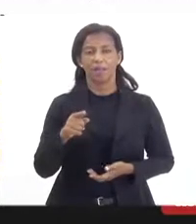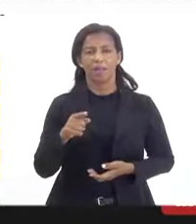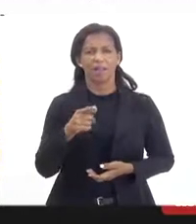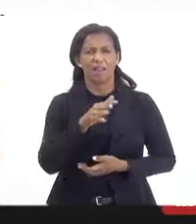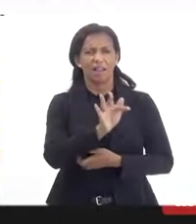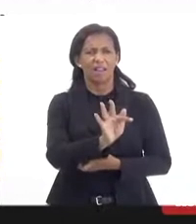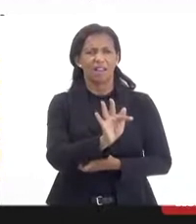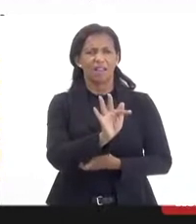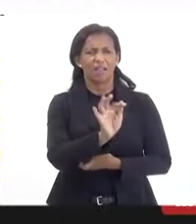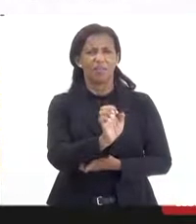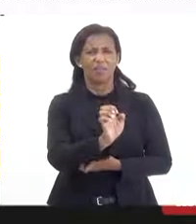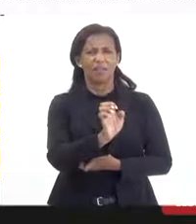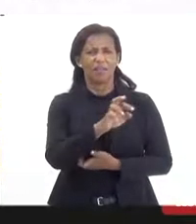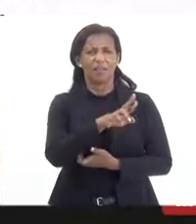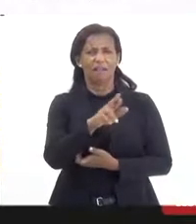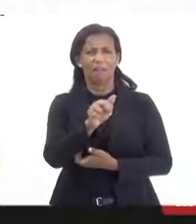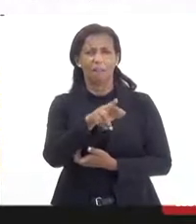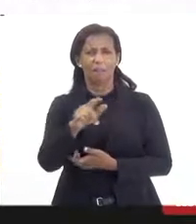ferramentas,